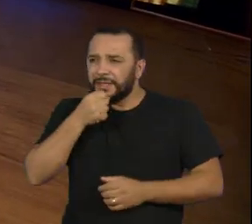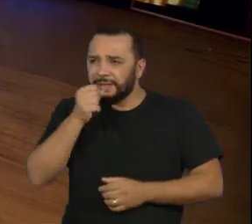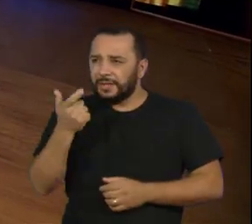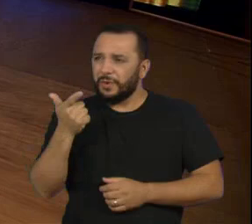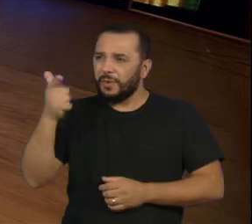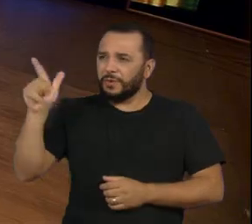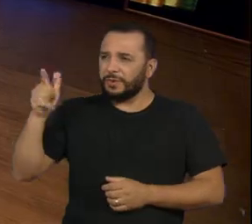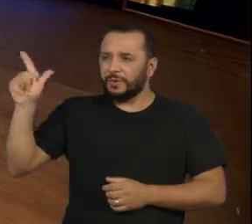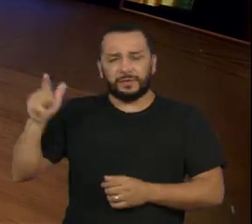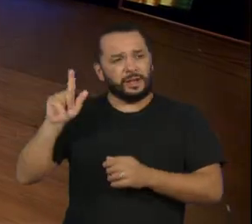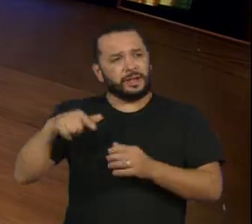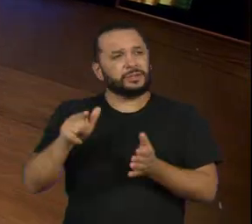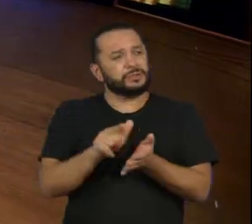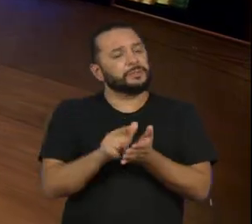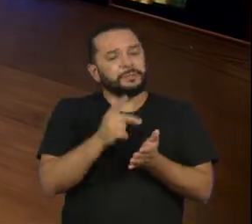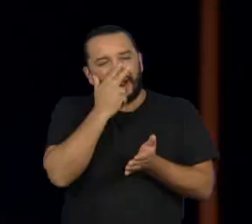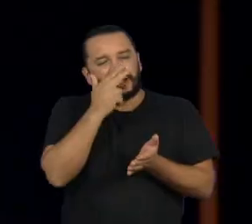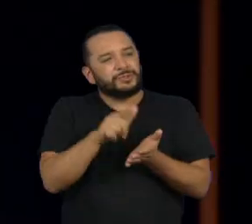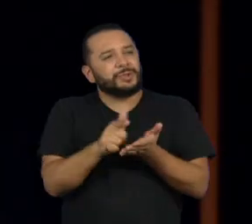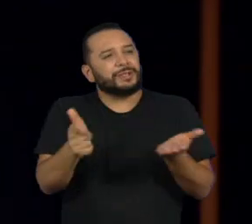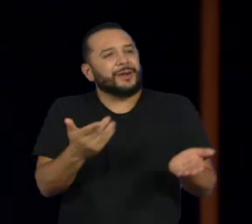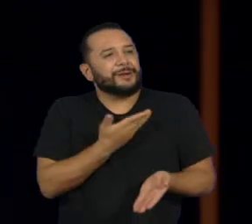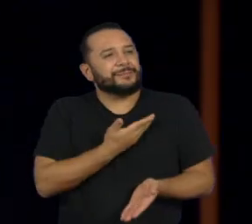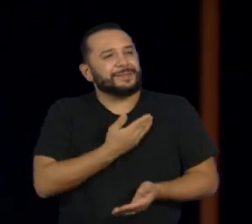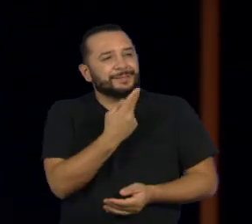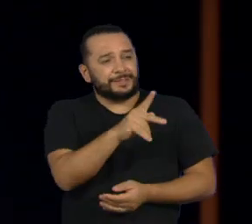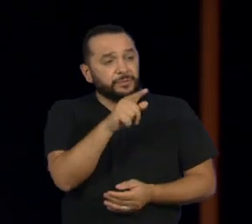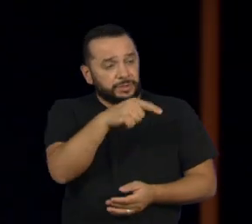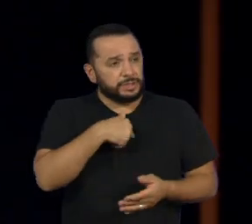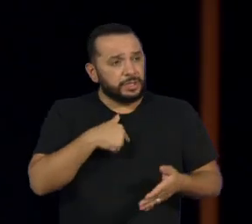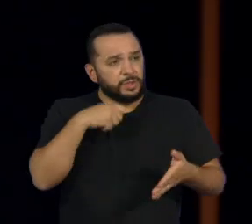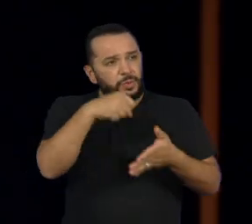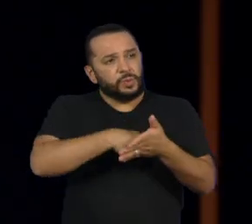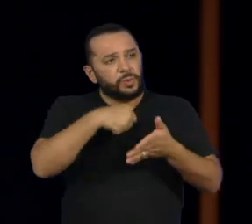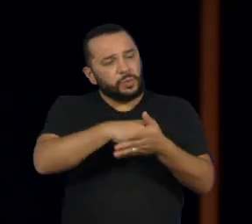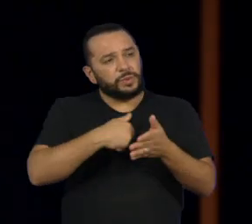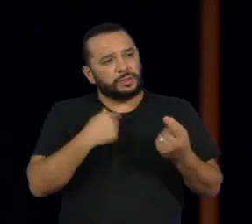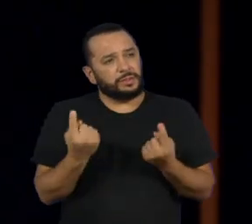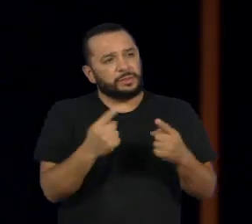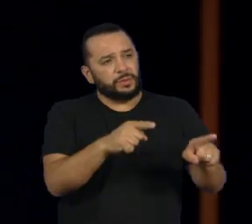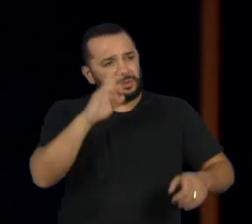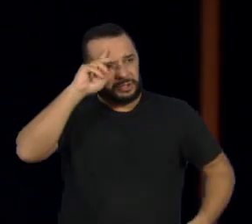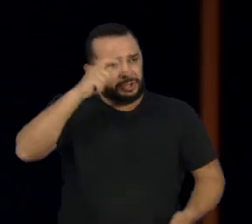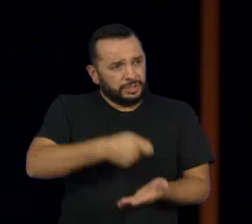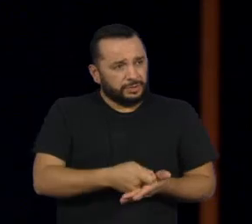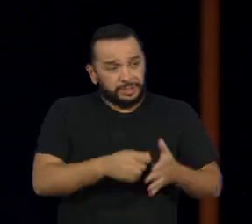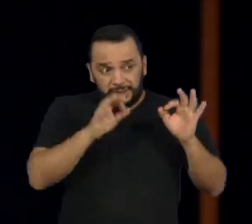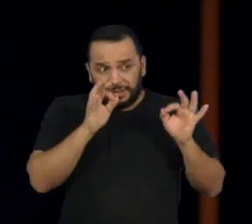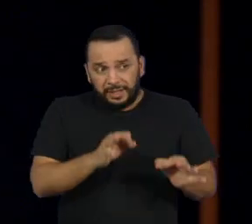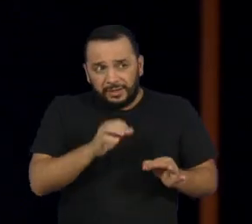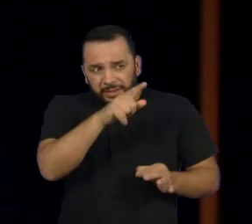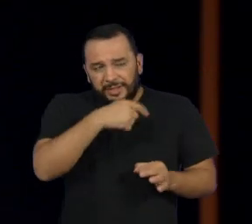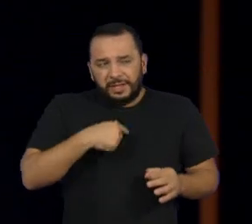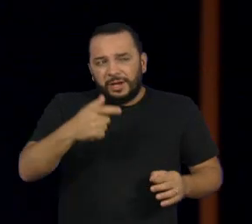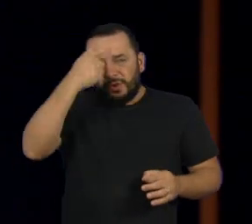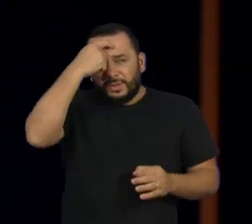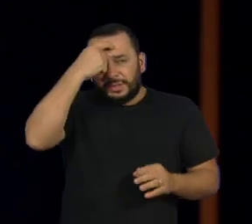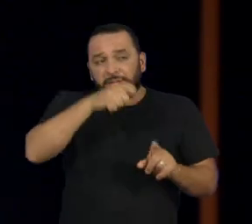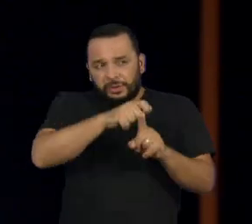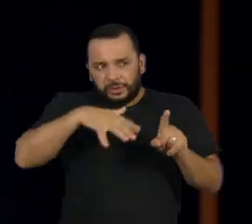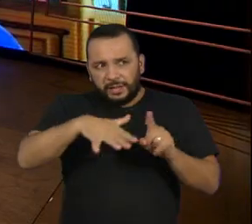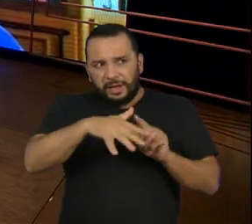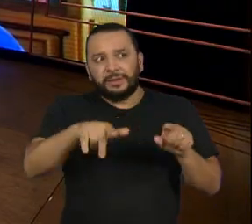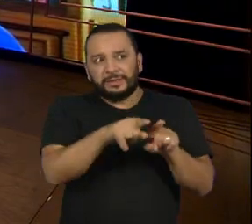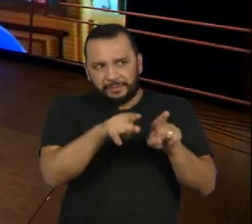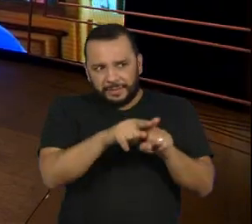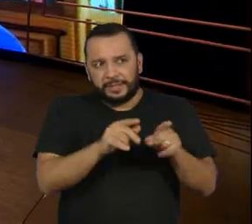na época, né? E você se engaja fortemente na luta contra o regime militar. Foi um despertar de consciência